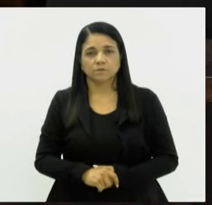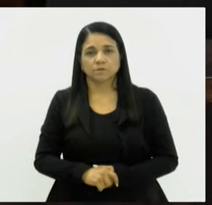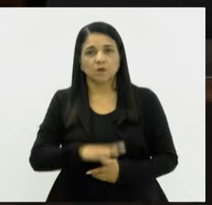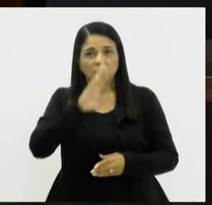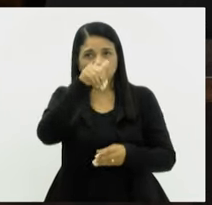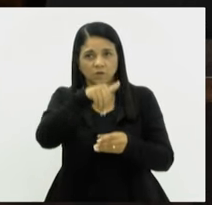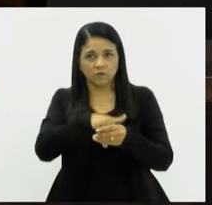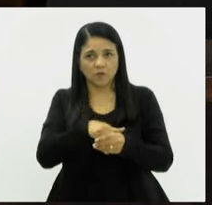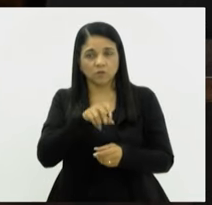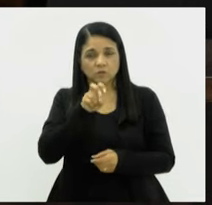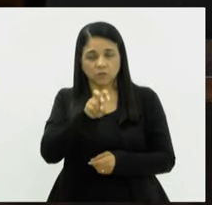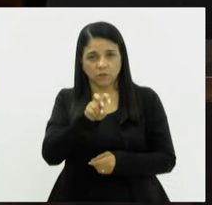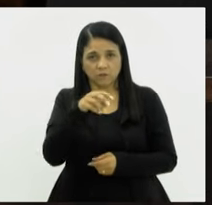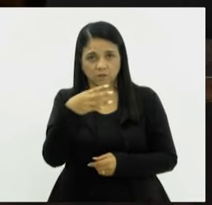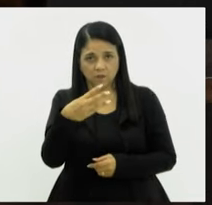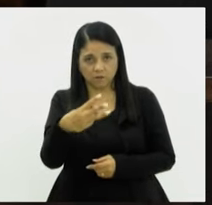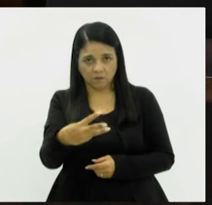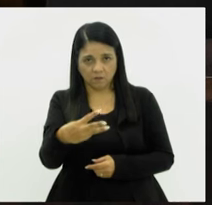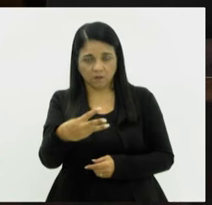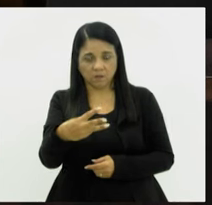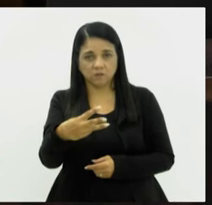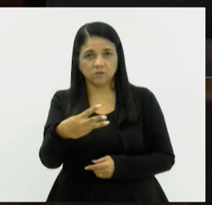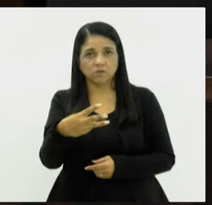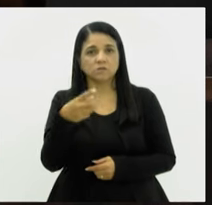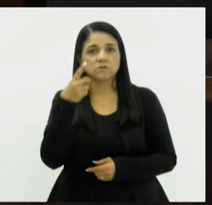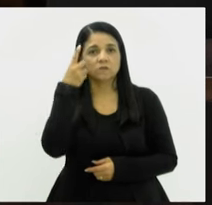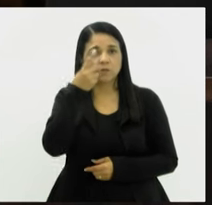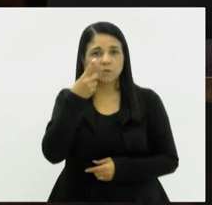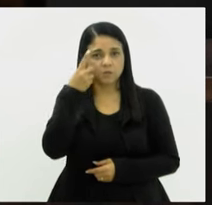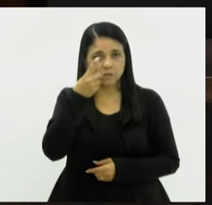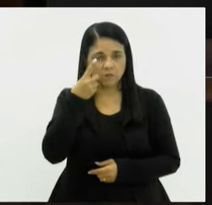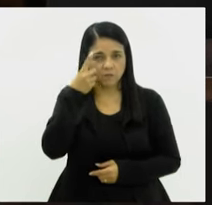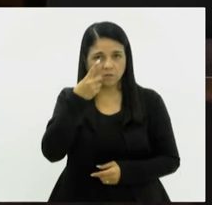Votaram 53 senhoras e senhores deputados.